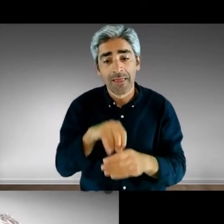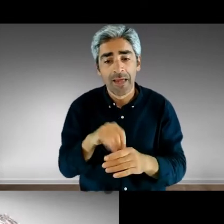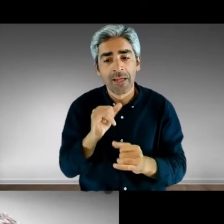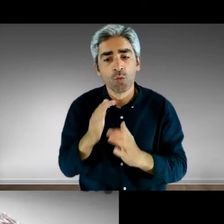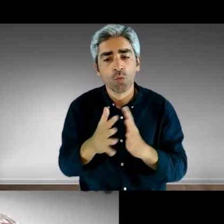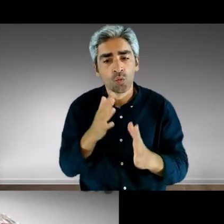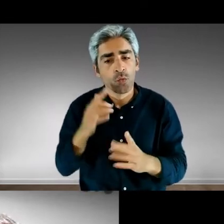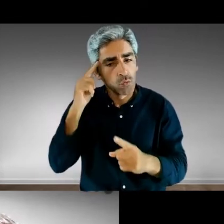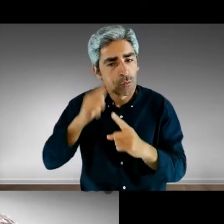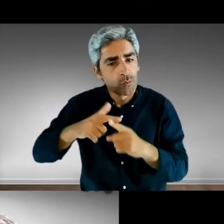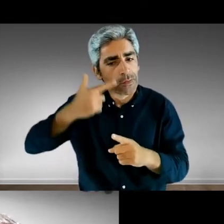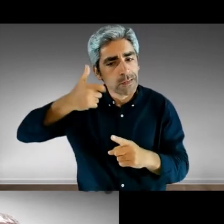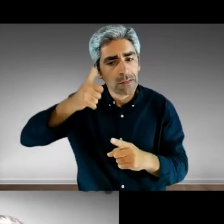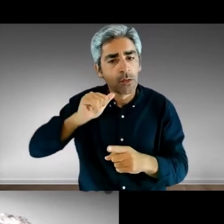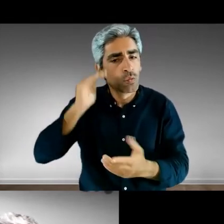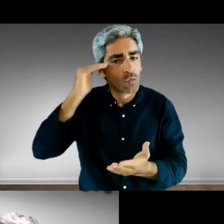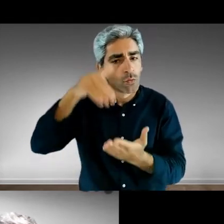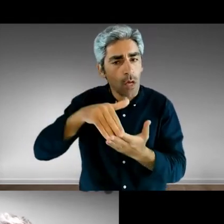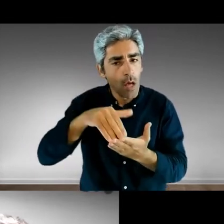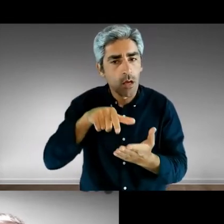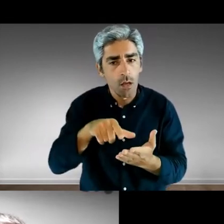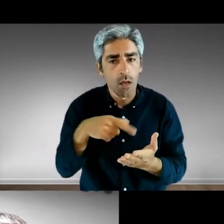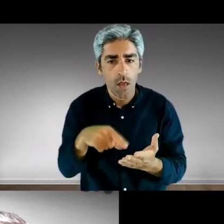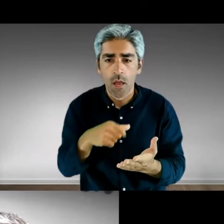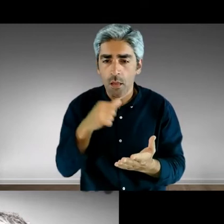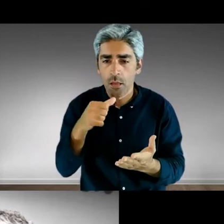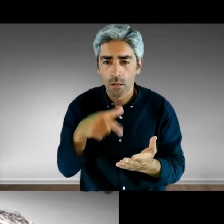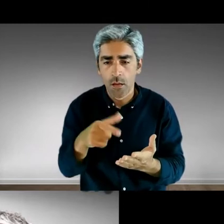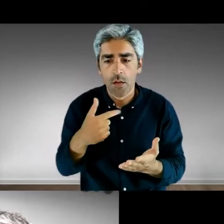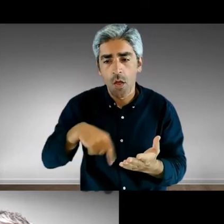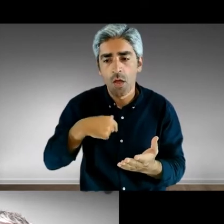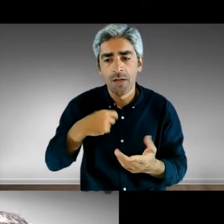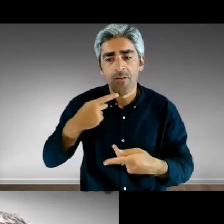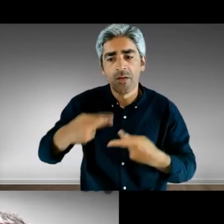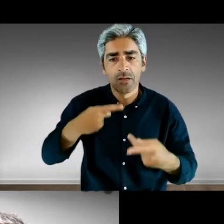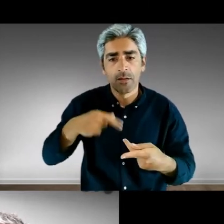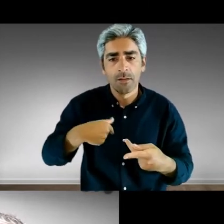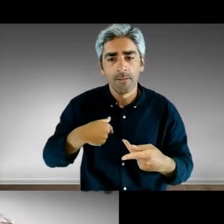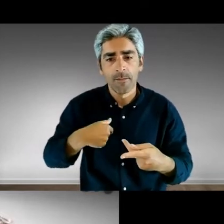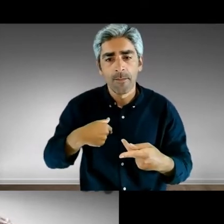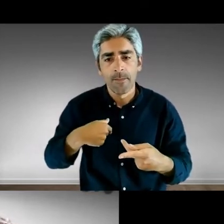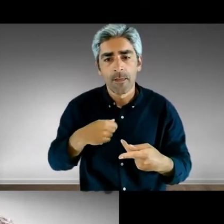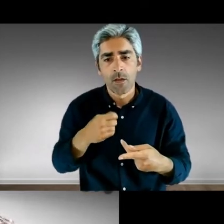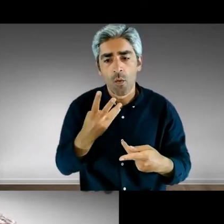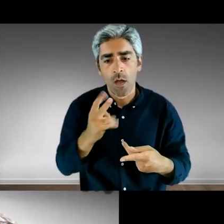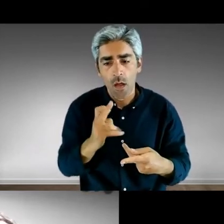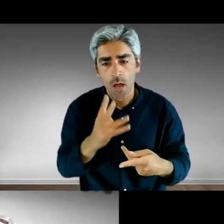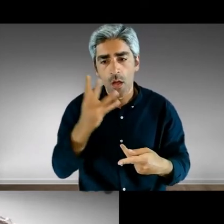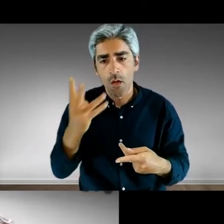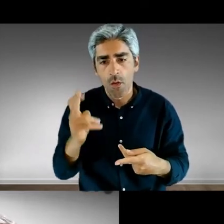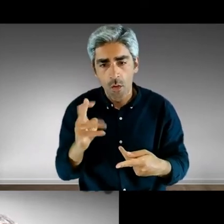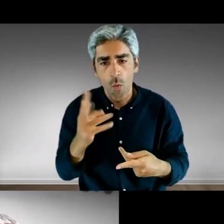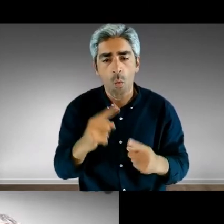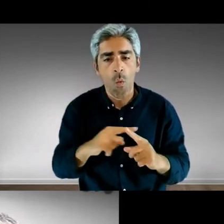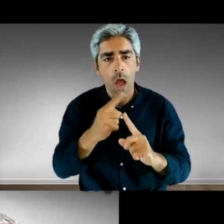resultado é completamente trabalhar numa indústria onde muitas vezes nós somos avaliados de 4 em 4 anos, de ano a